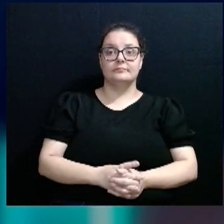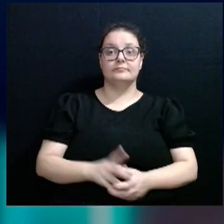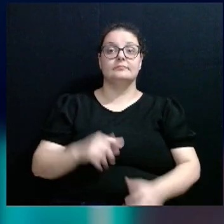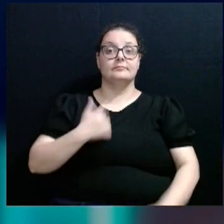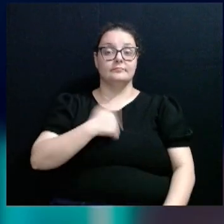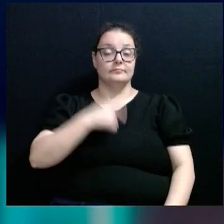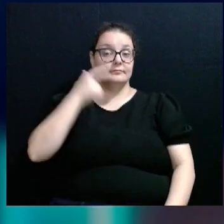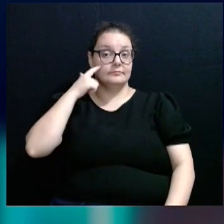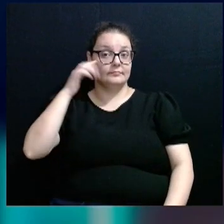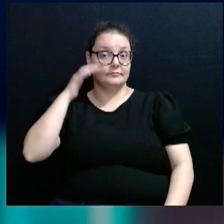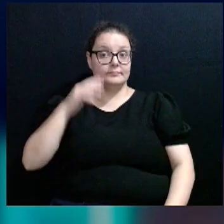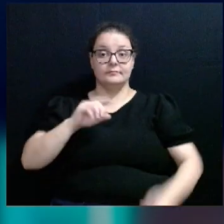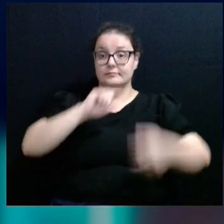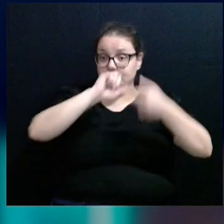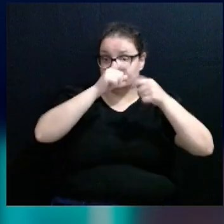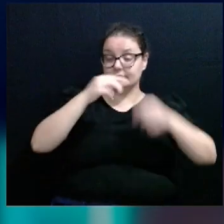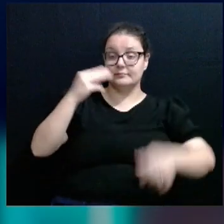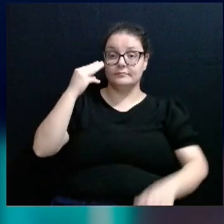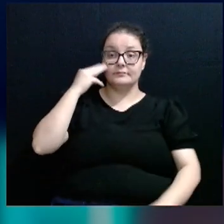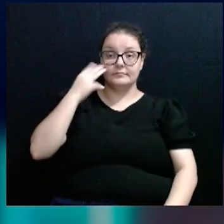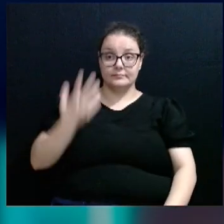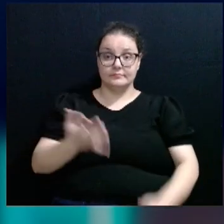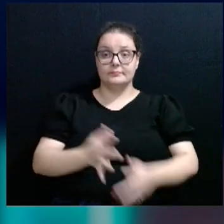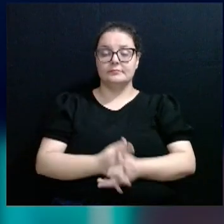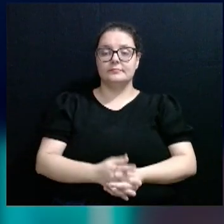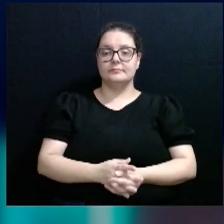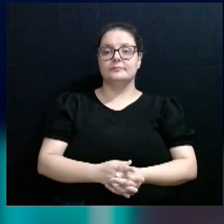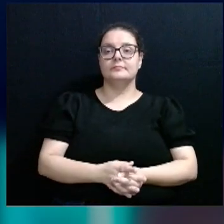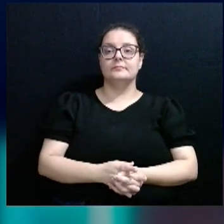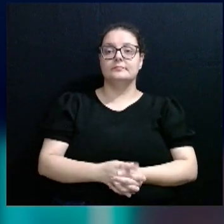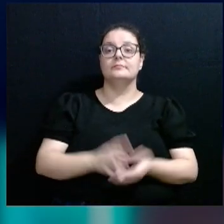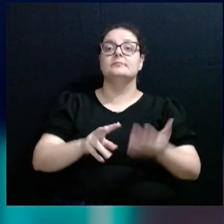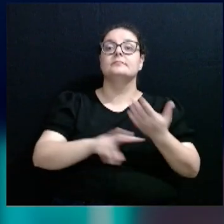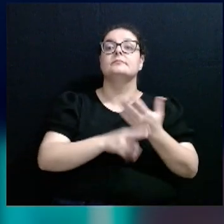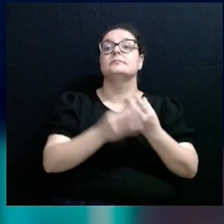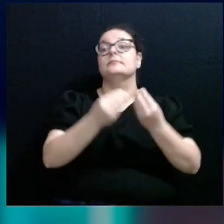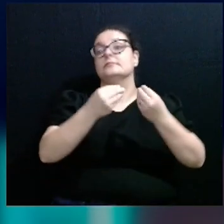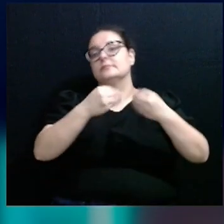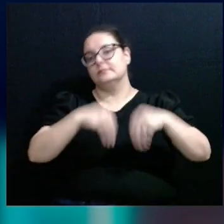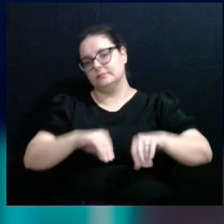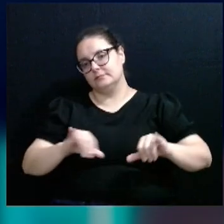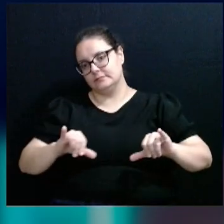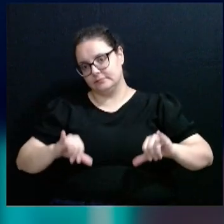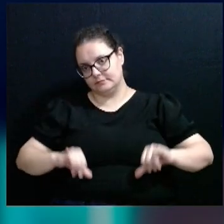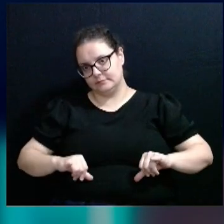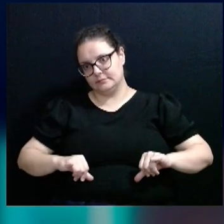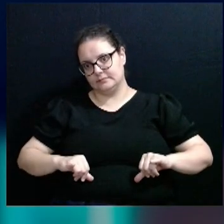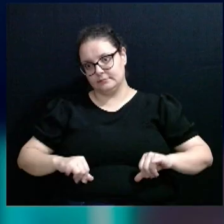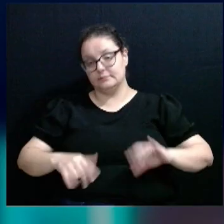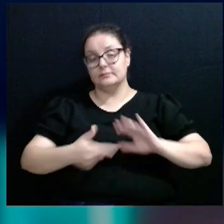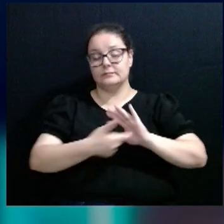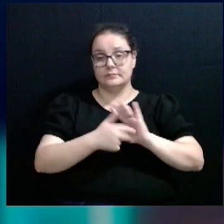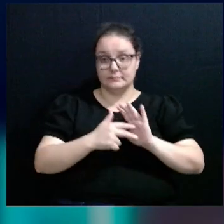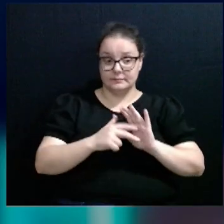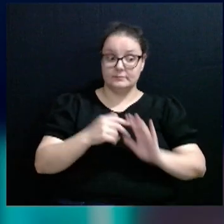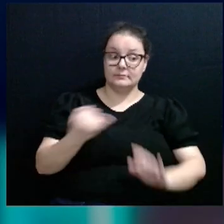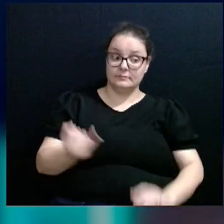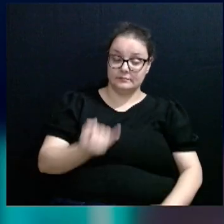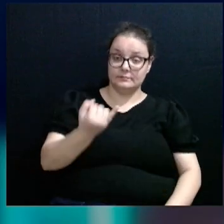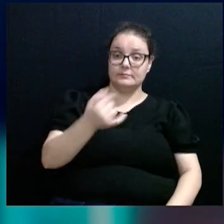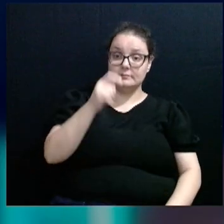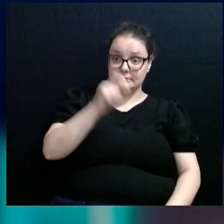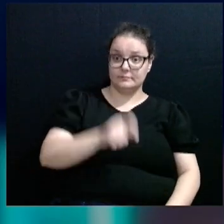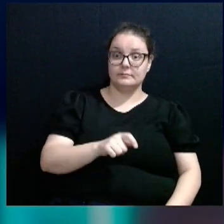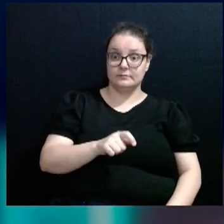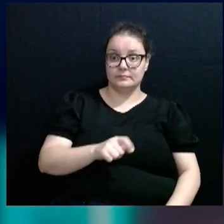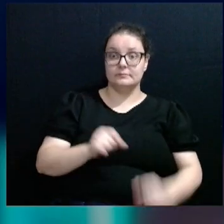transtorno mental ele vai causar prejuízo e sofrimento significativo na pessoa. Isso pode